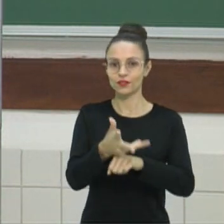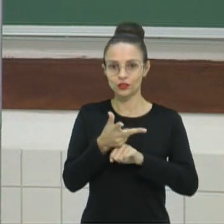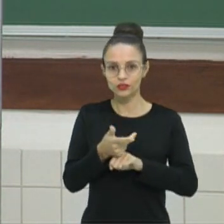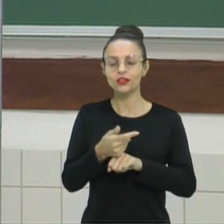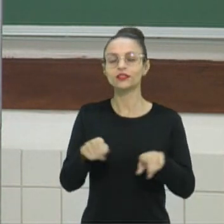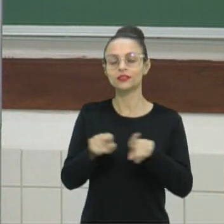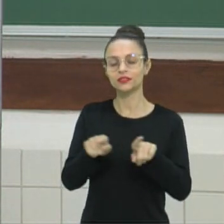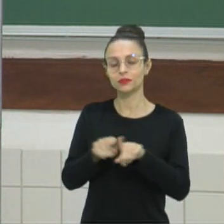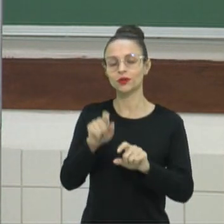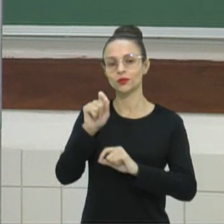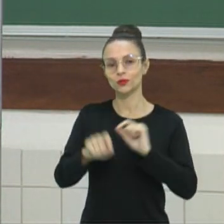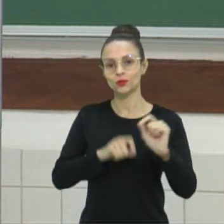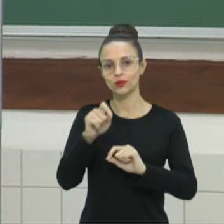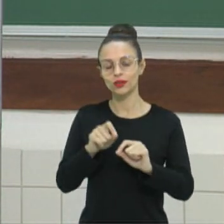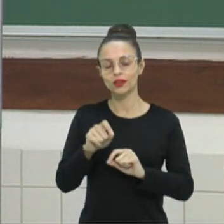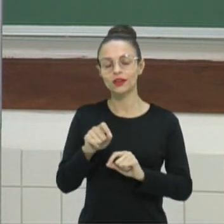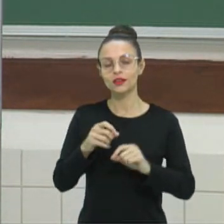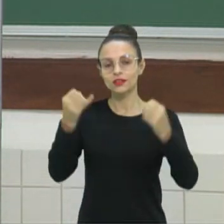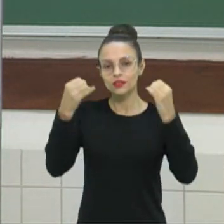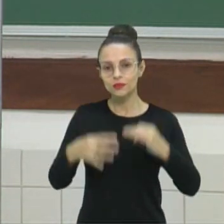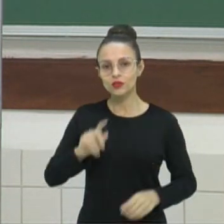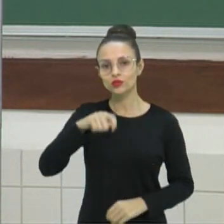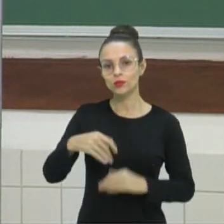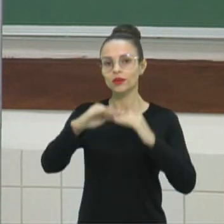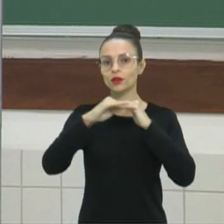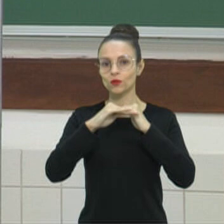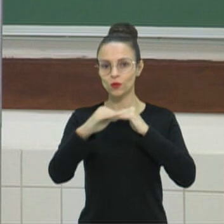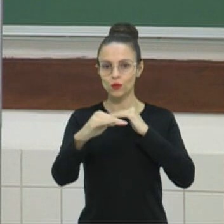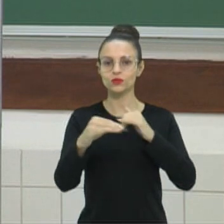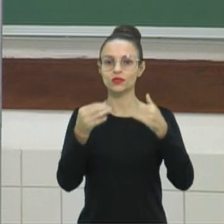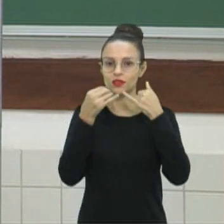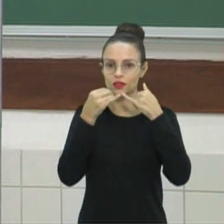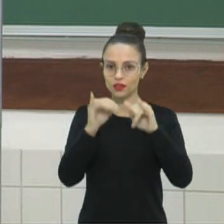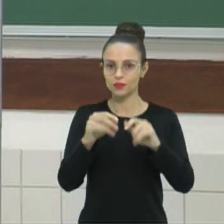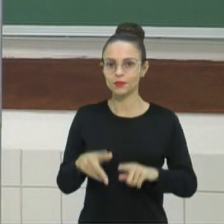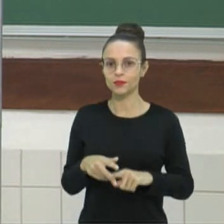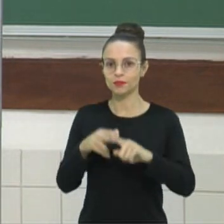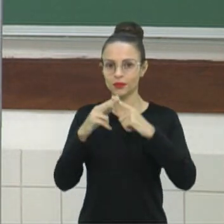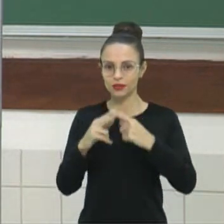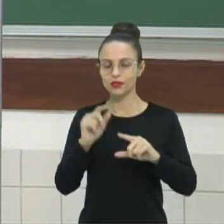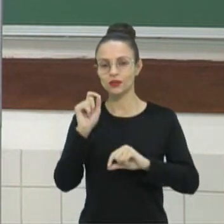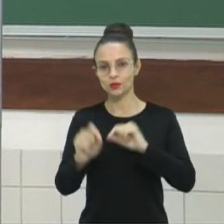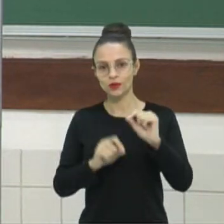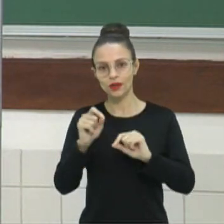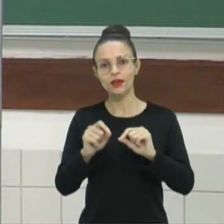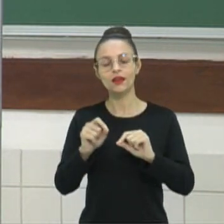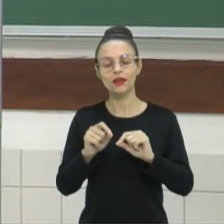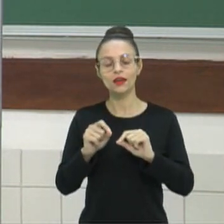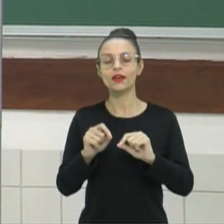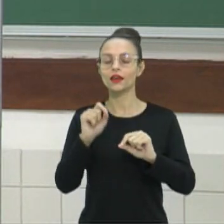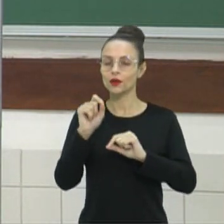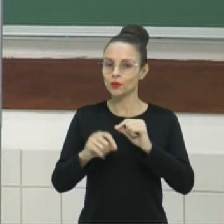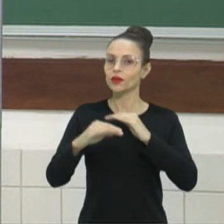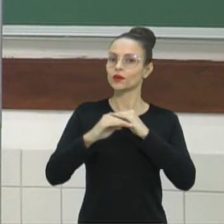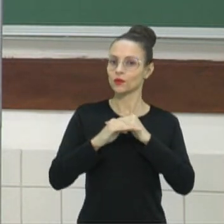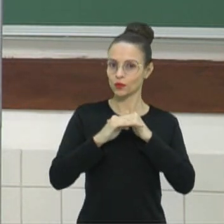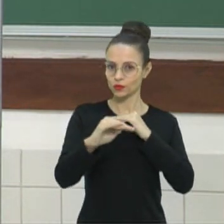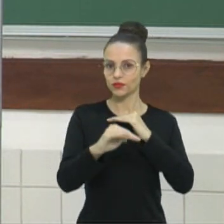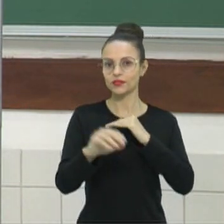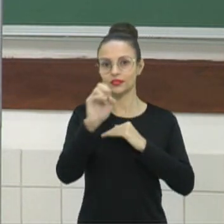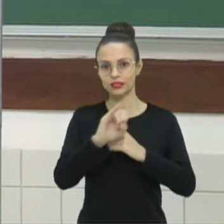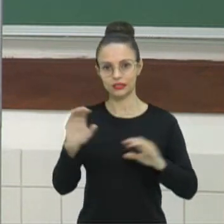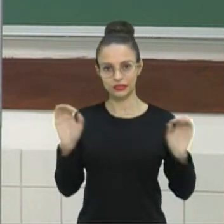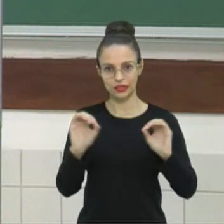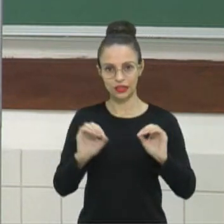velocidade. E, basicamente, nós falamos sobre a conservação da energia mecânica, né? Que a energia mecânica ela se conserva desde que não